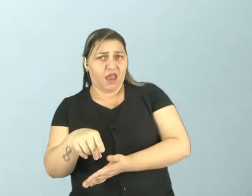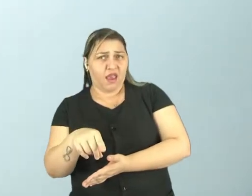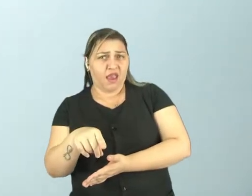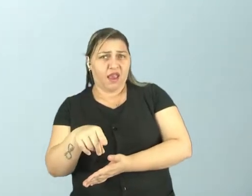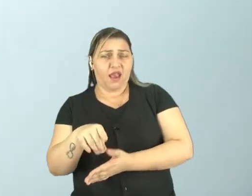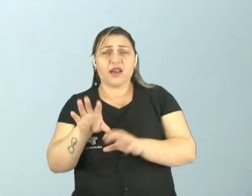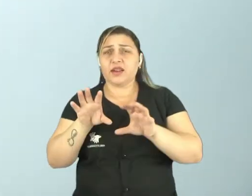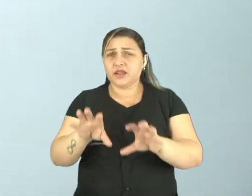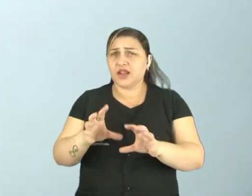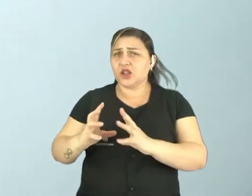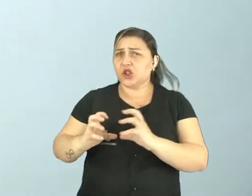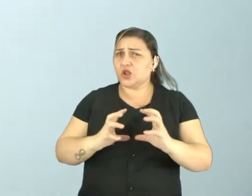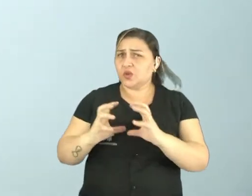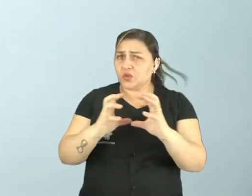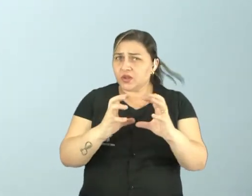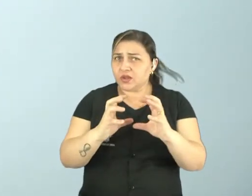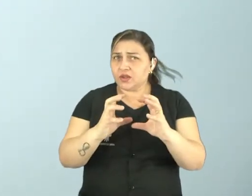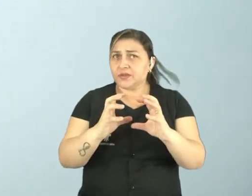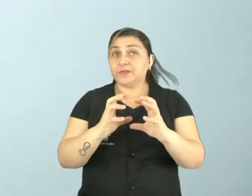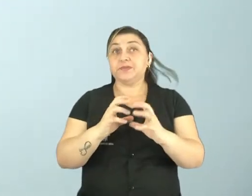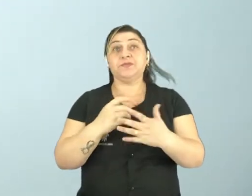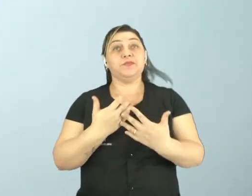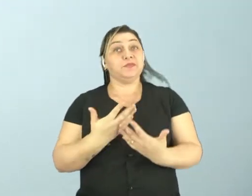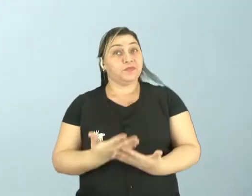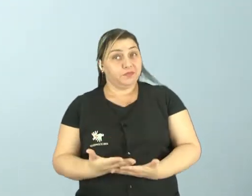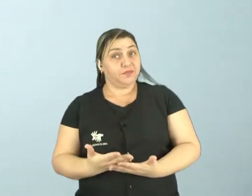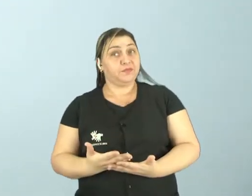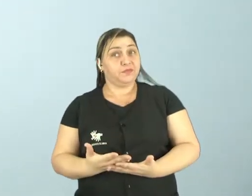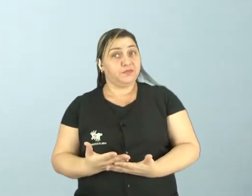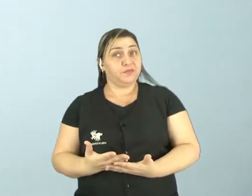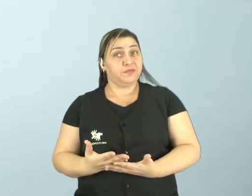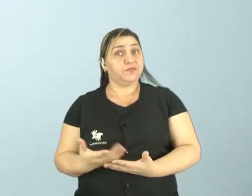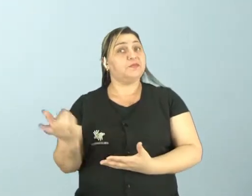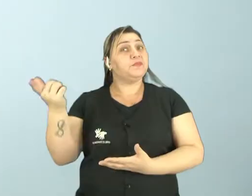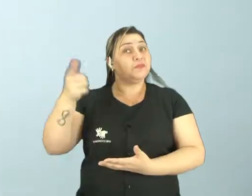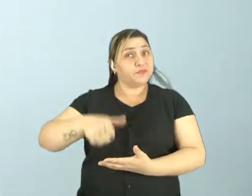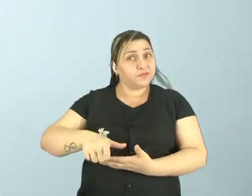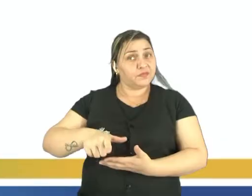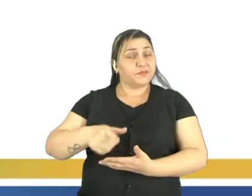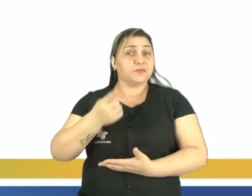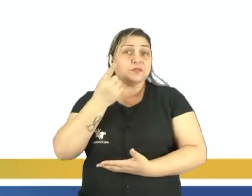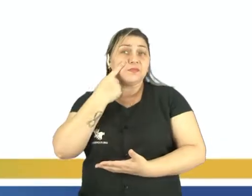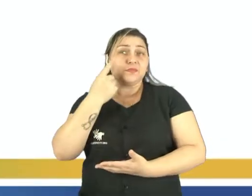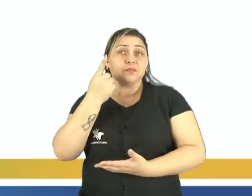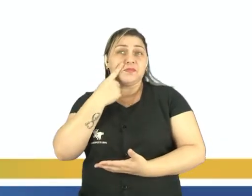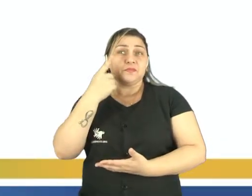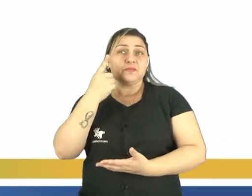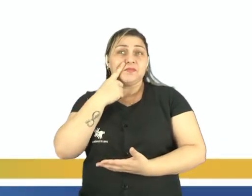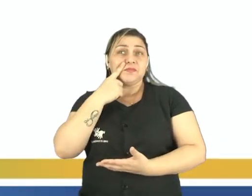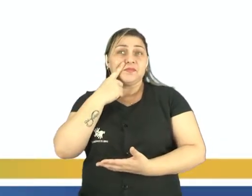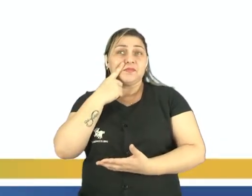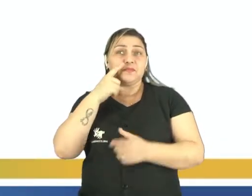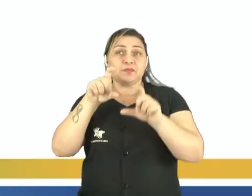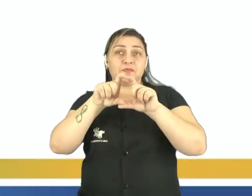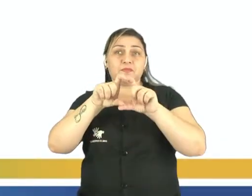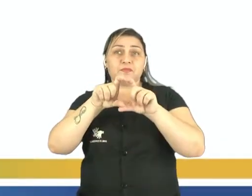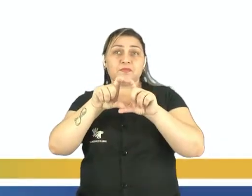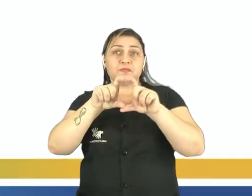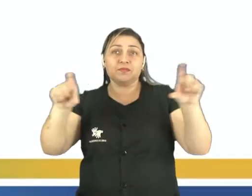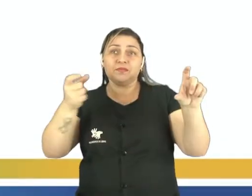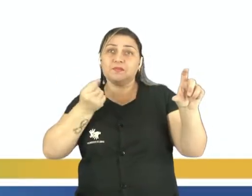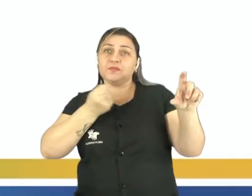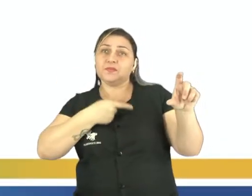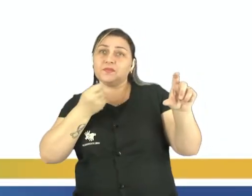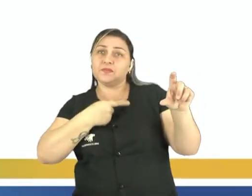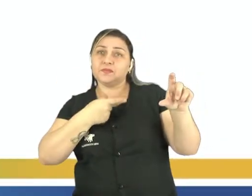opinar é discutir? Vamos refletir mais um pouquinho? Olha essa charge aí que está na telinha de vocês, olha